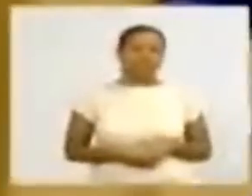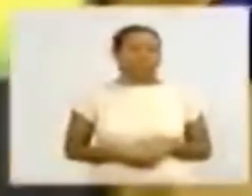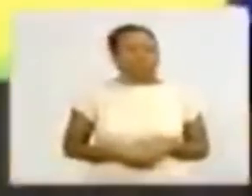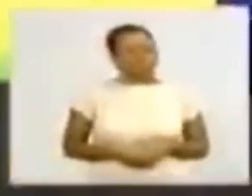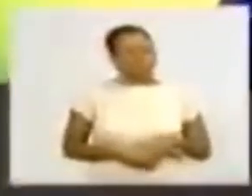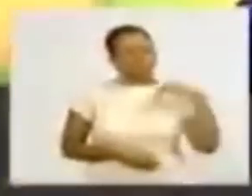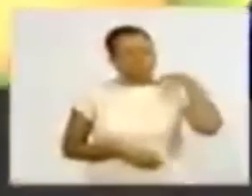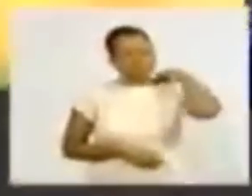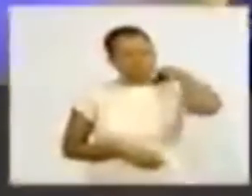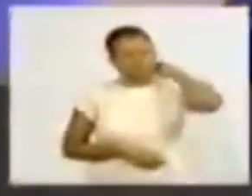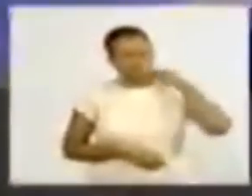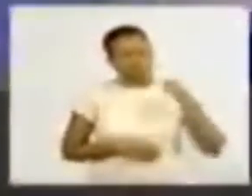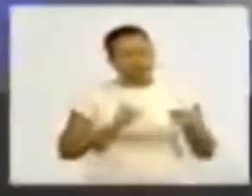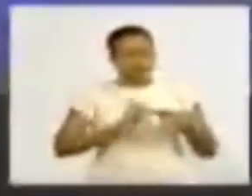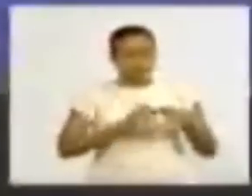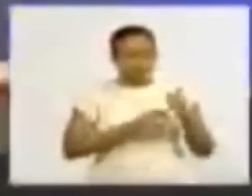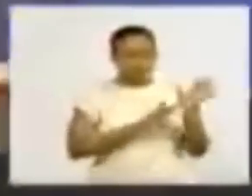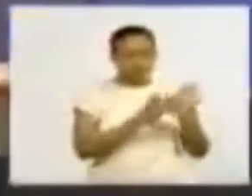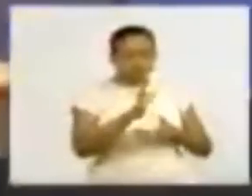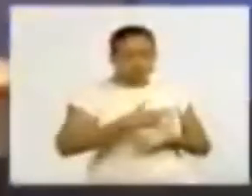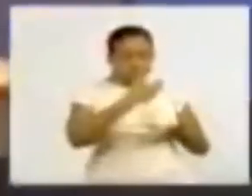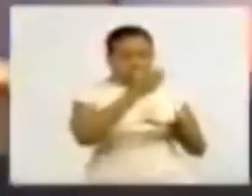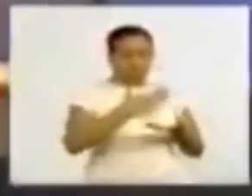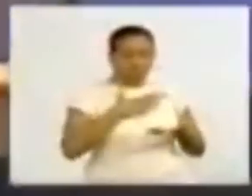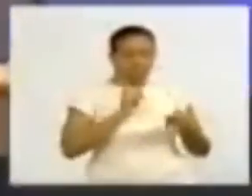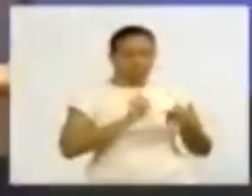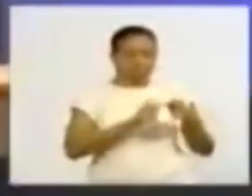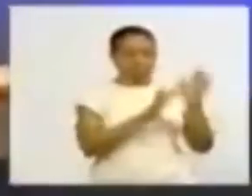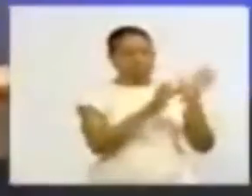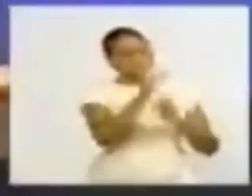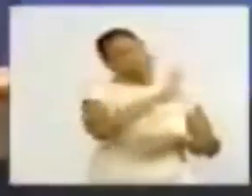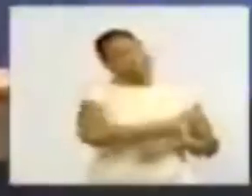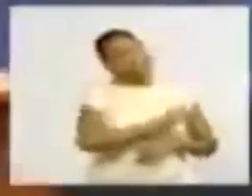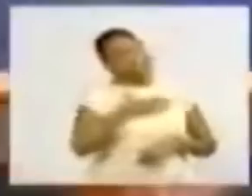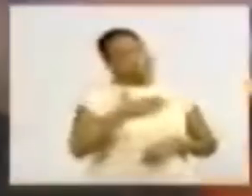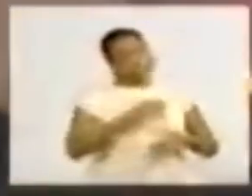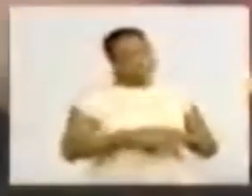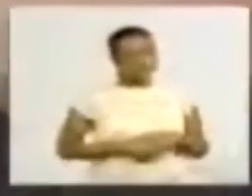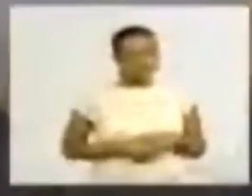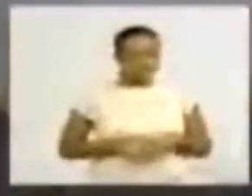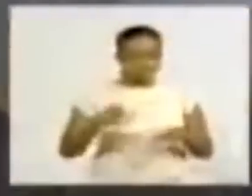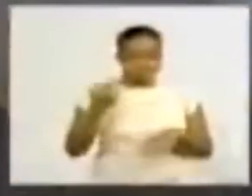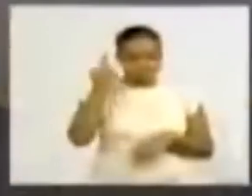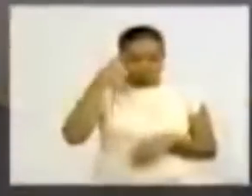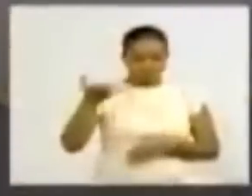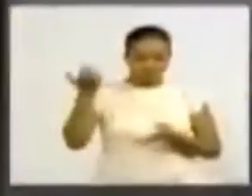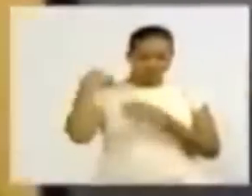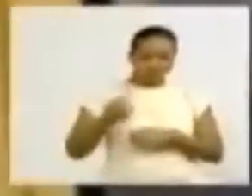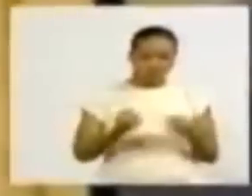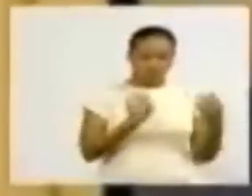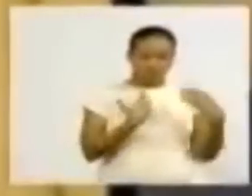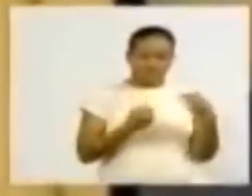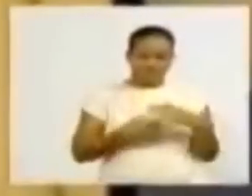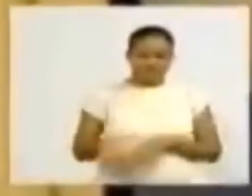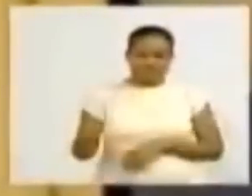amar. Porque foi assim que eu fui salvo, foi assim que eu comecei a acreditar nesse homem. Quando um dia me ensinaram que ele